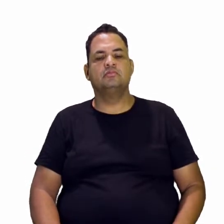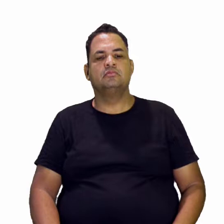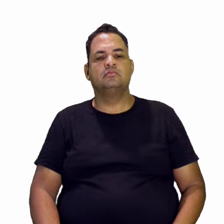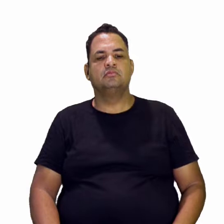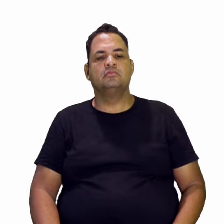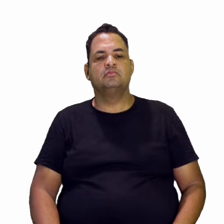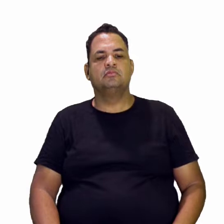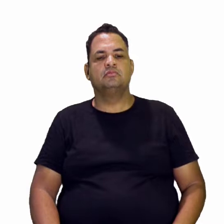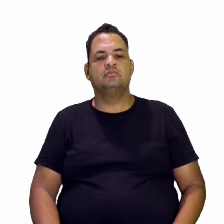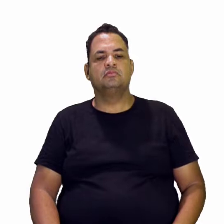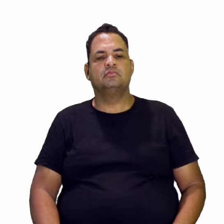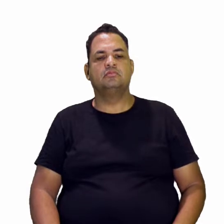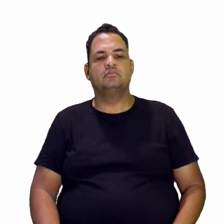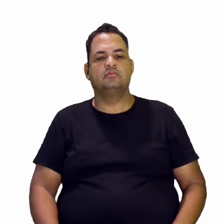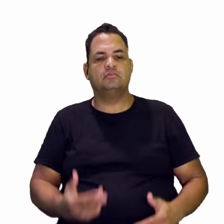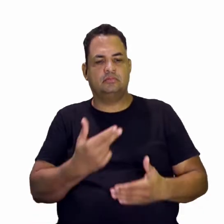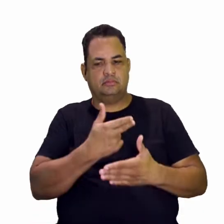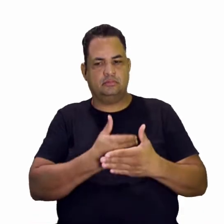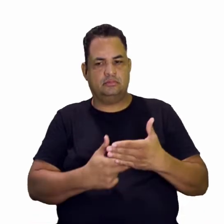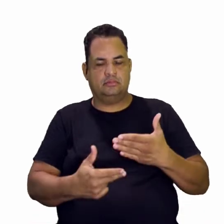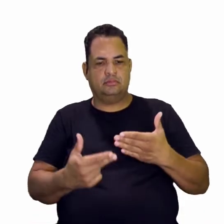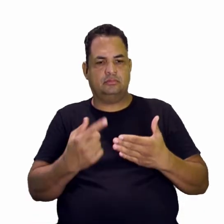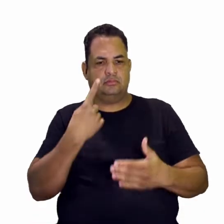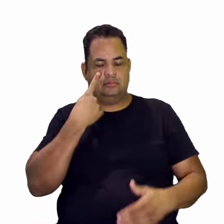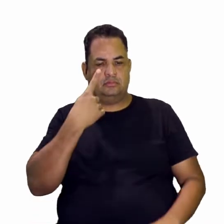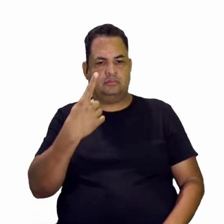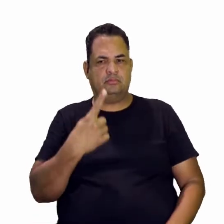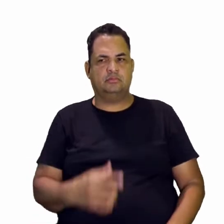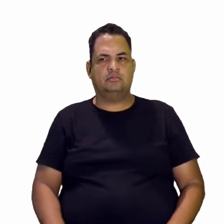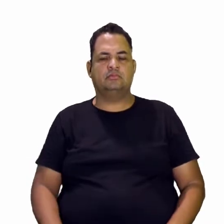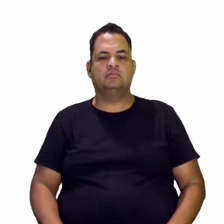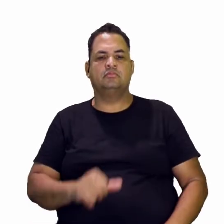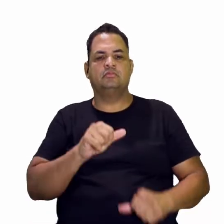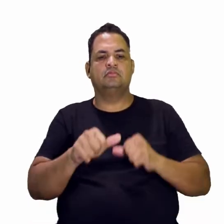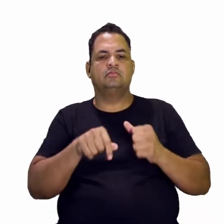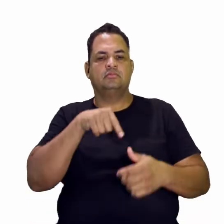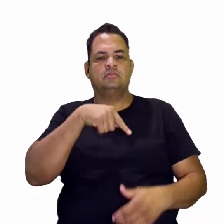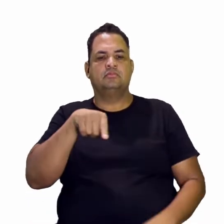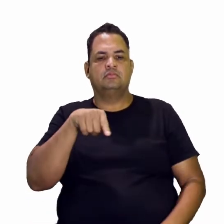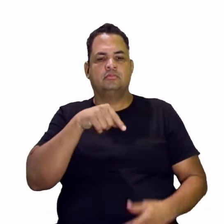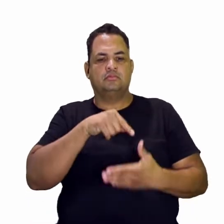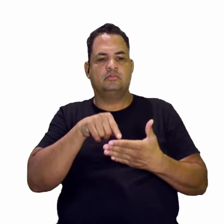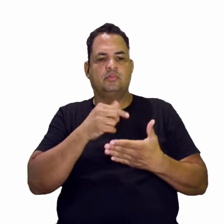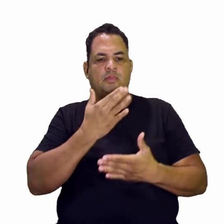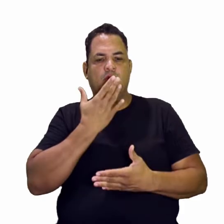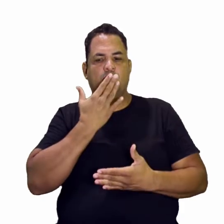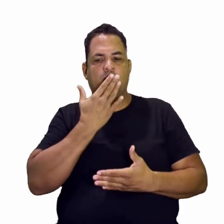desenho não, mas vamos lá. Aí deixa eu mudar a canetinha aqui.